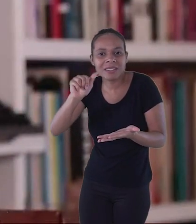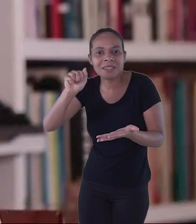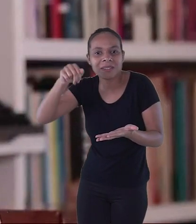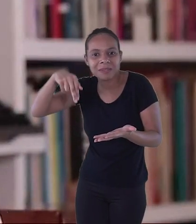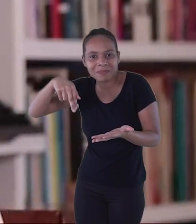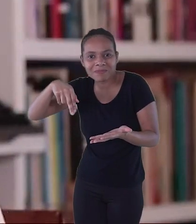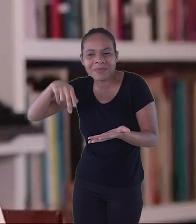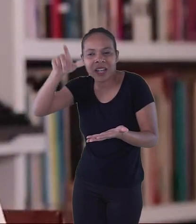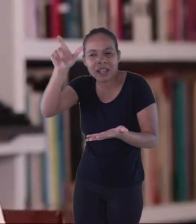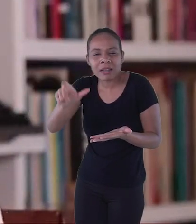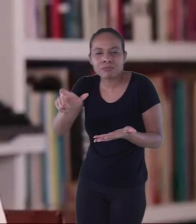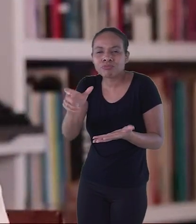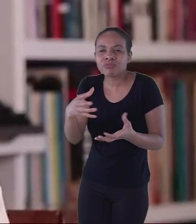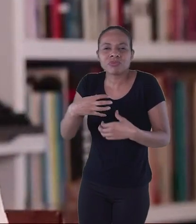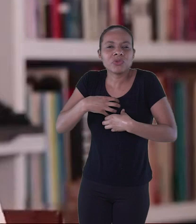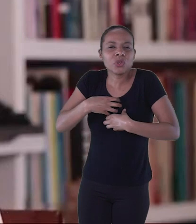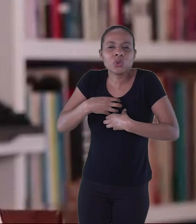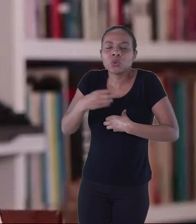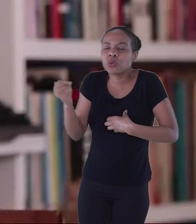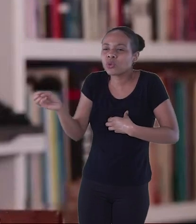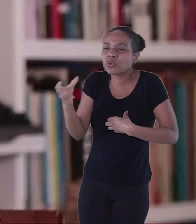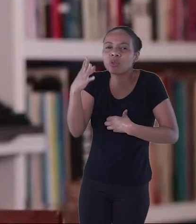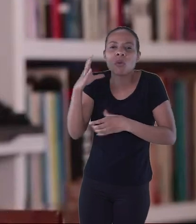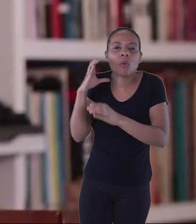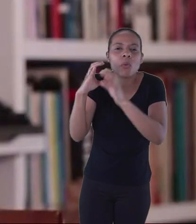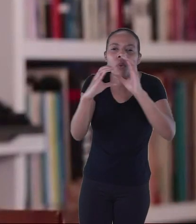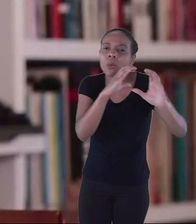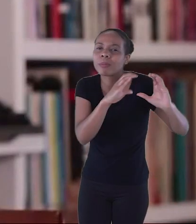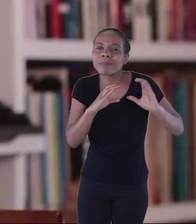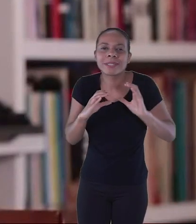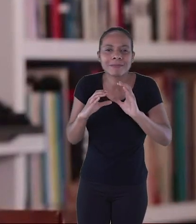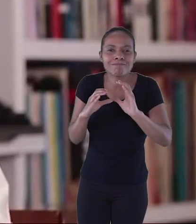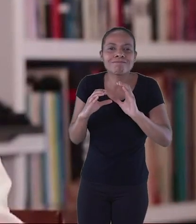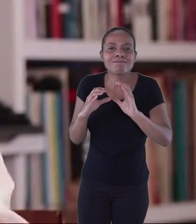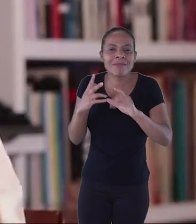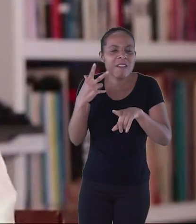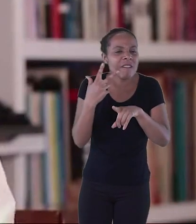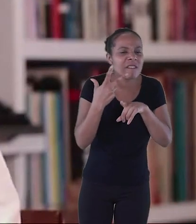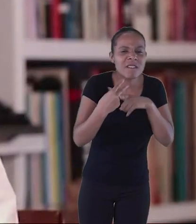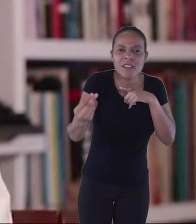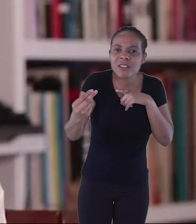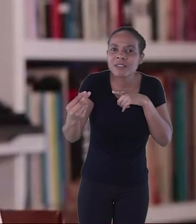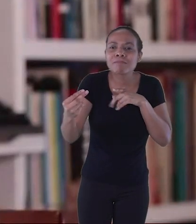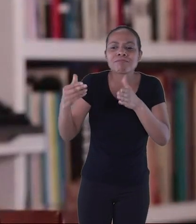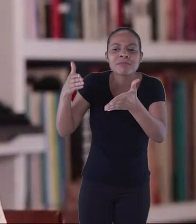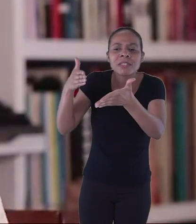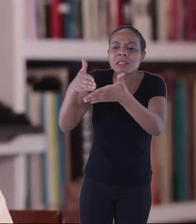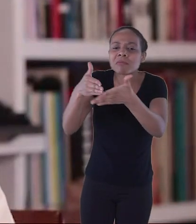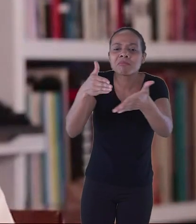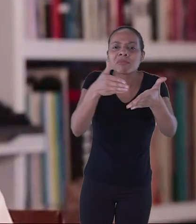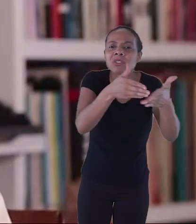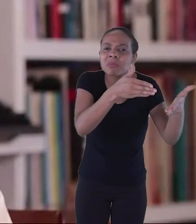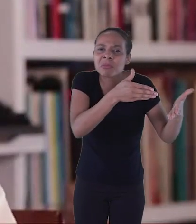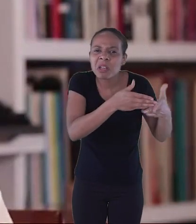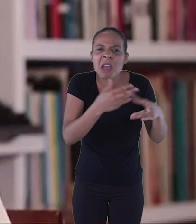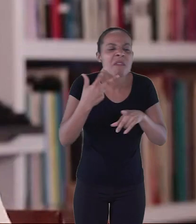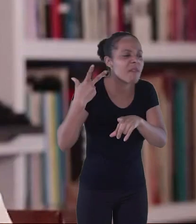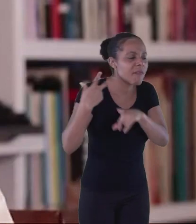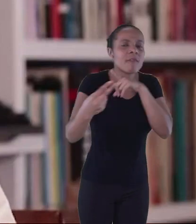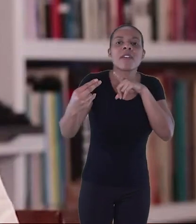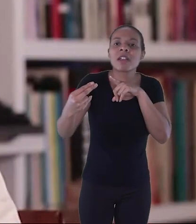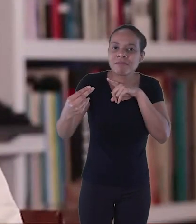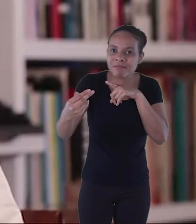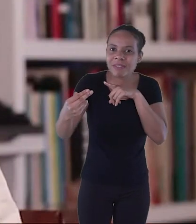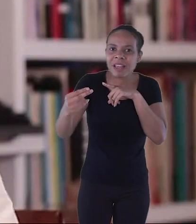comunicar com as pessoas, vencendo as próprias limitações. Eu sou testemunha de que não é simples o que ela faz, não só no